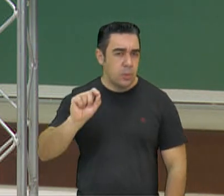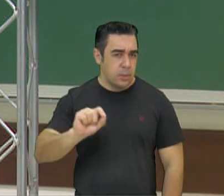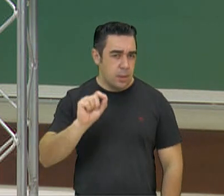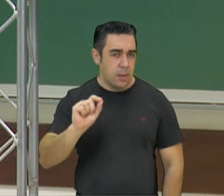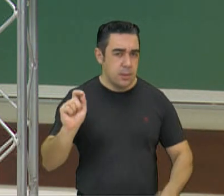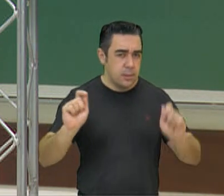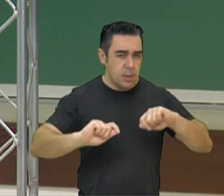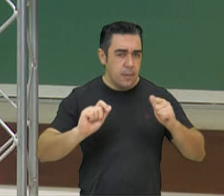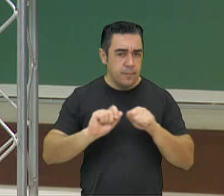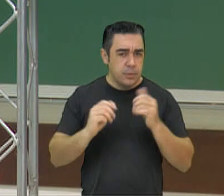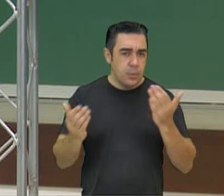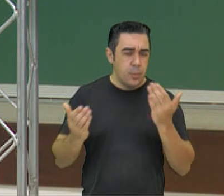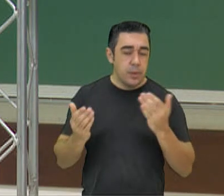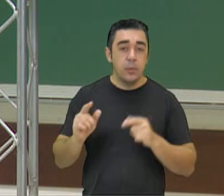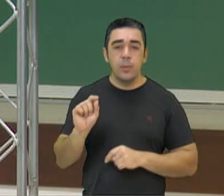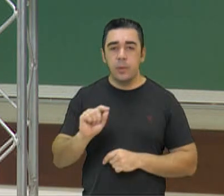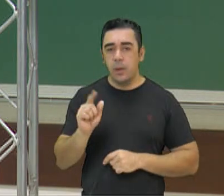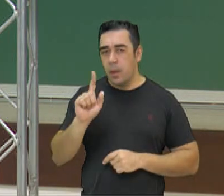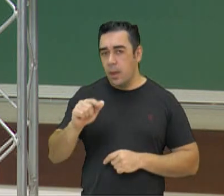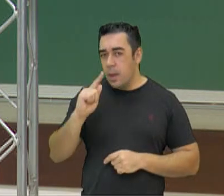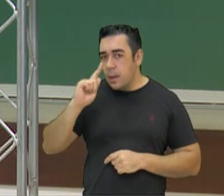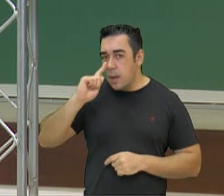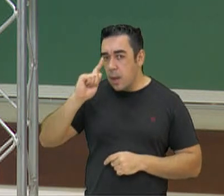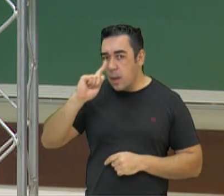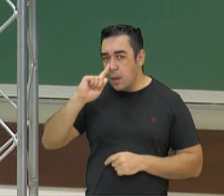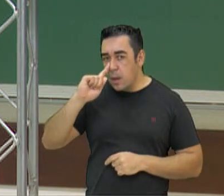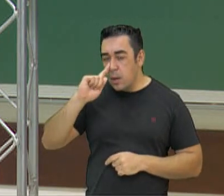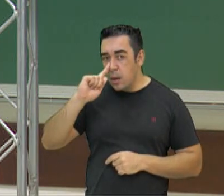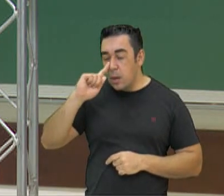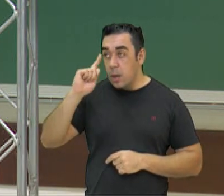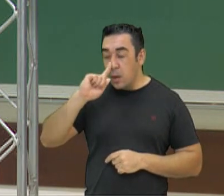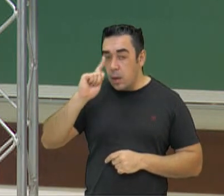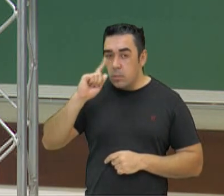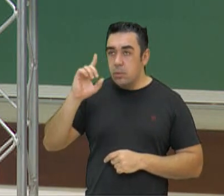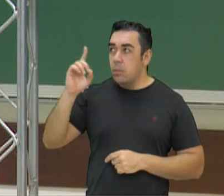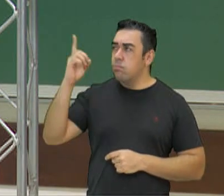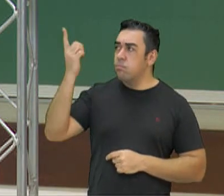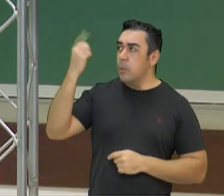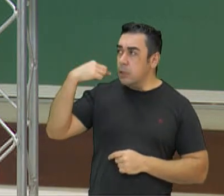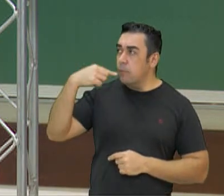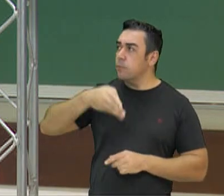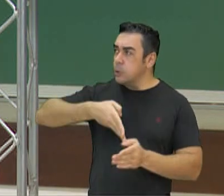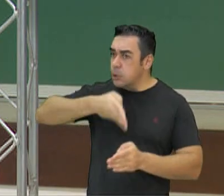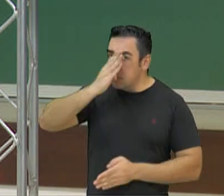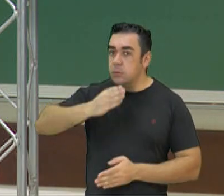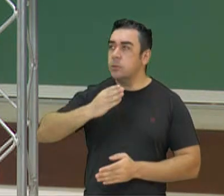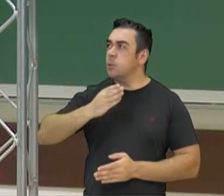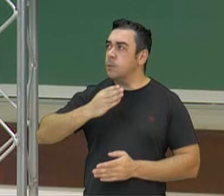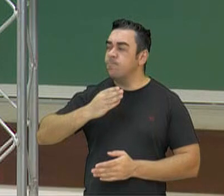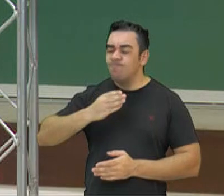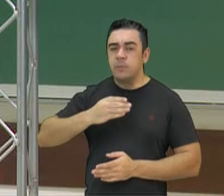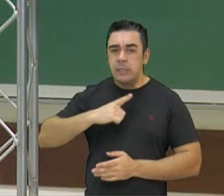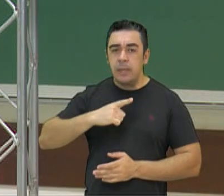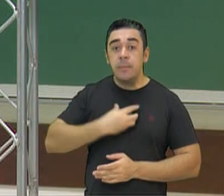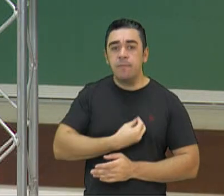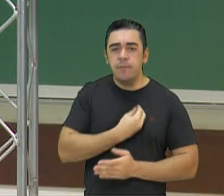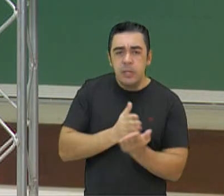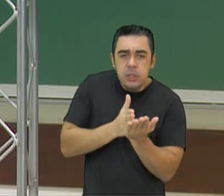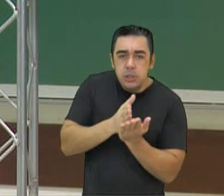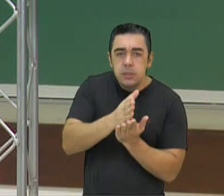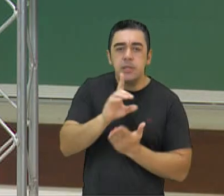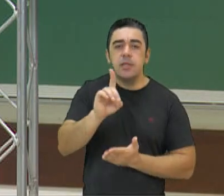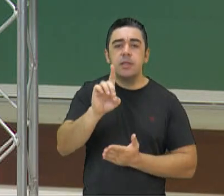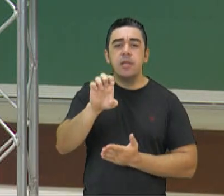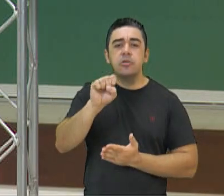gente pode fazer uma comparação com os gregos. Quando você tinha o destino traçado, quando era a sua missão, não tinha